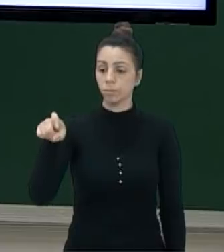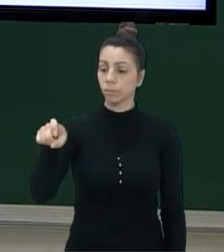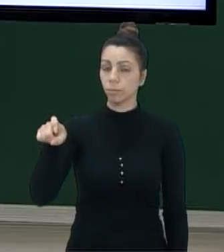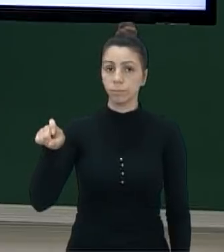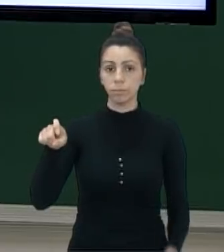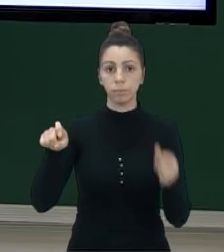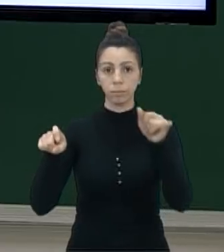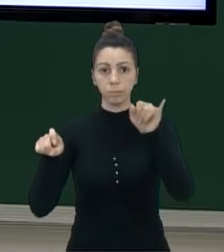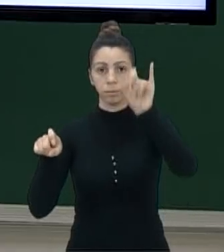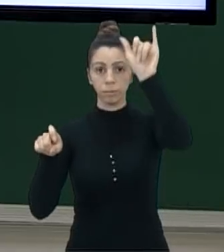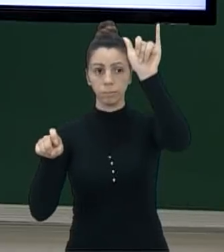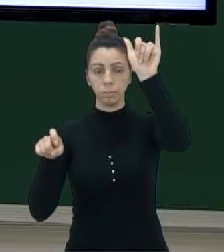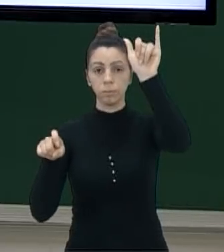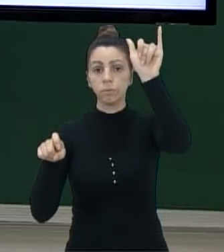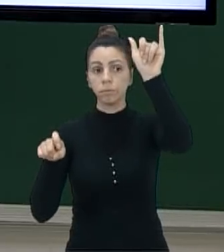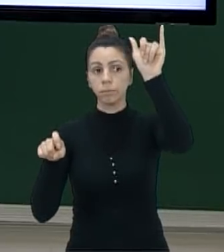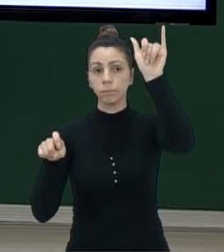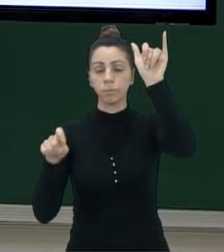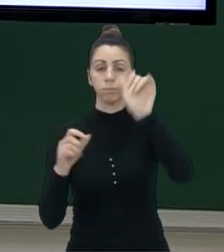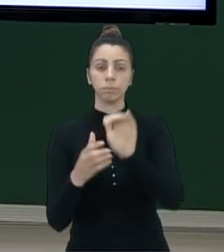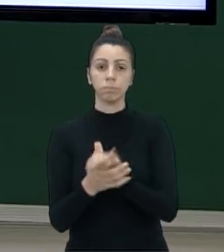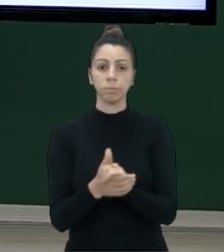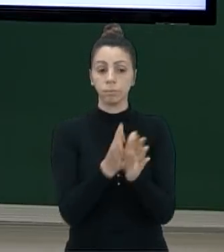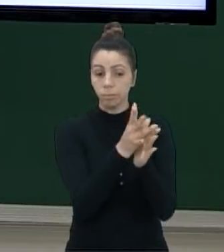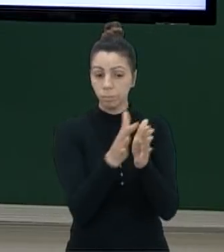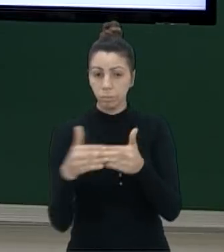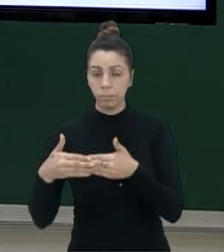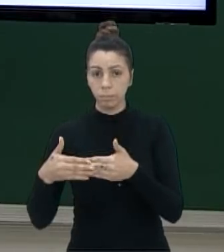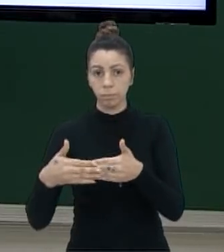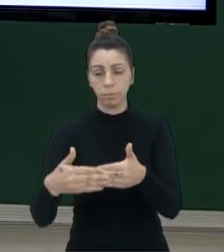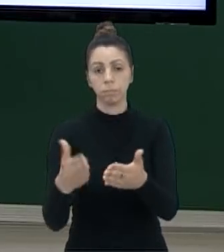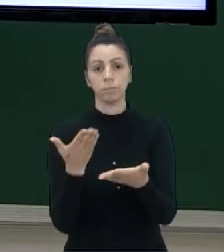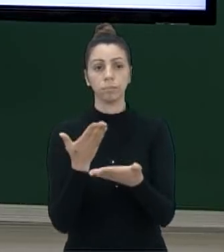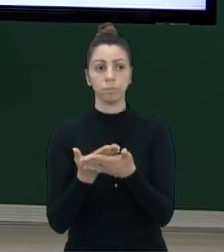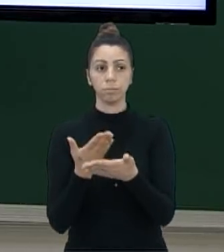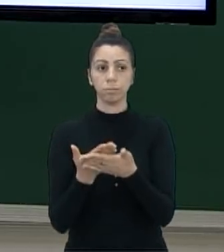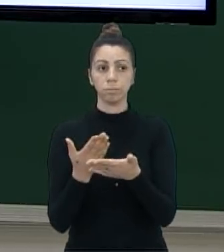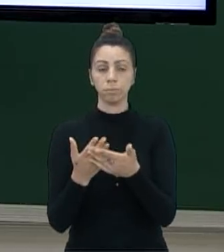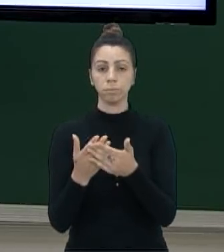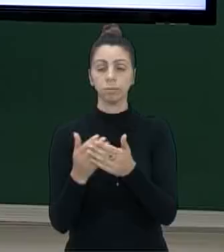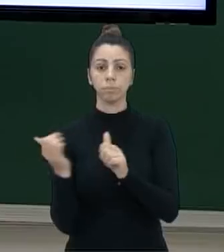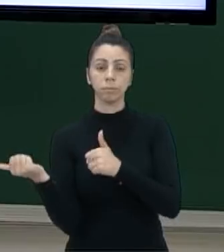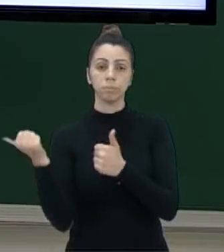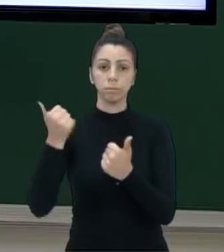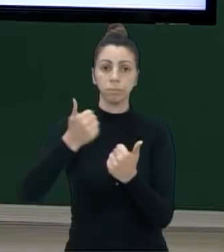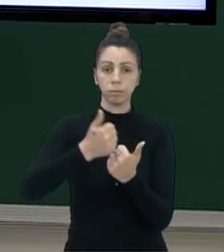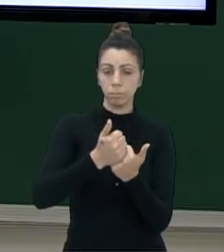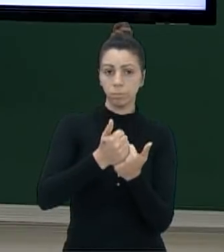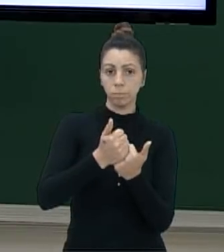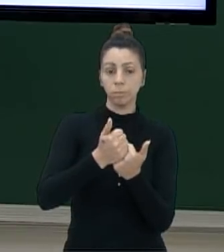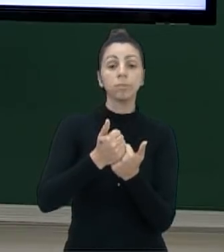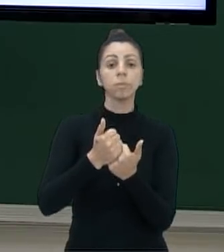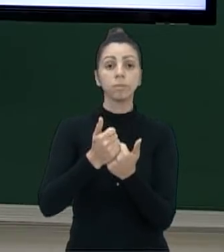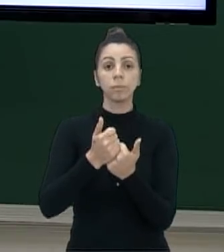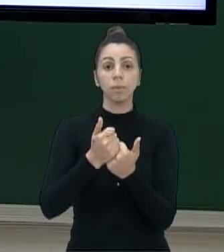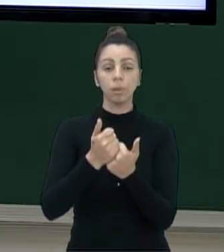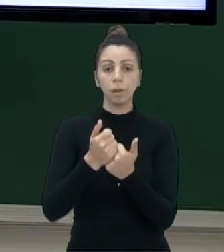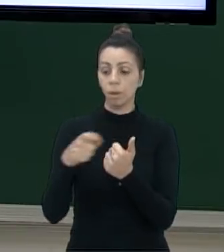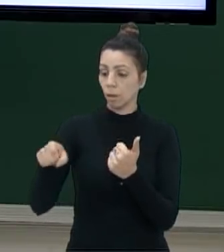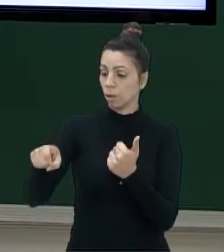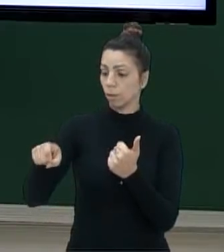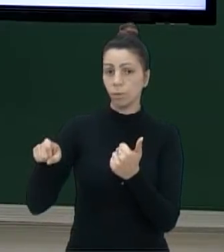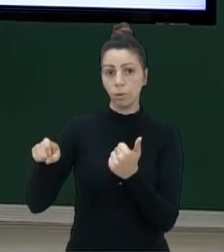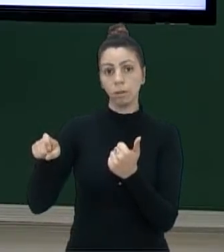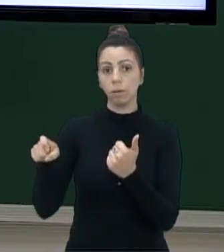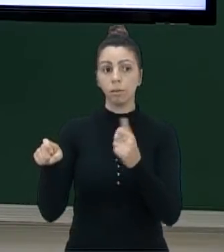e Y, que no decorrer da aula a gente vai trocar ali o X e o Y por